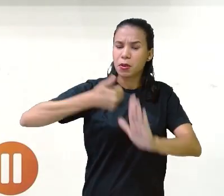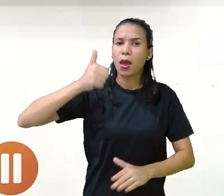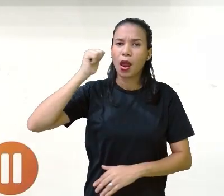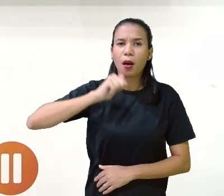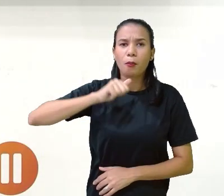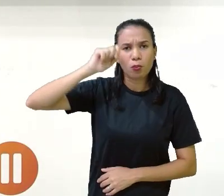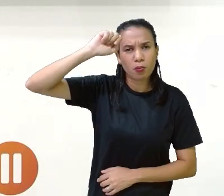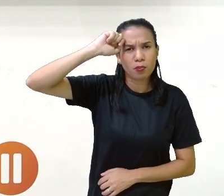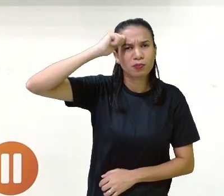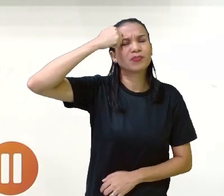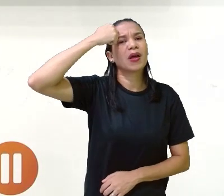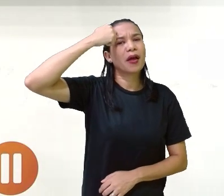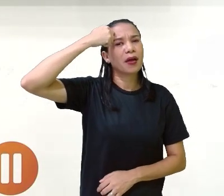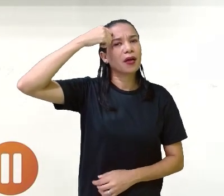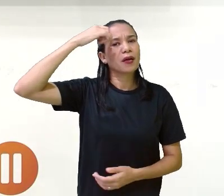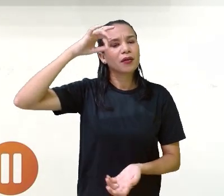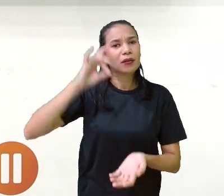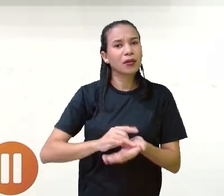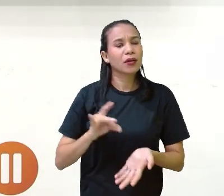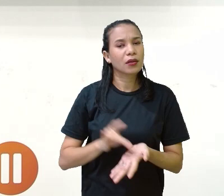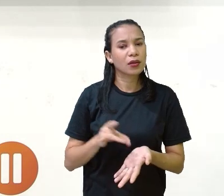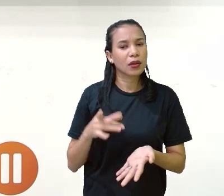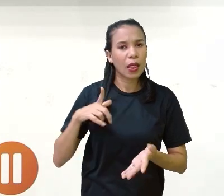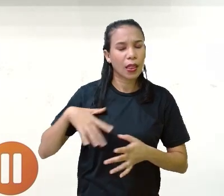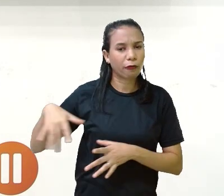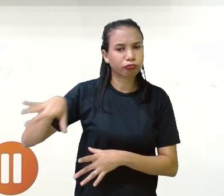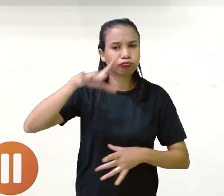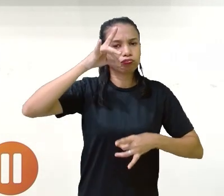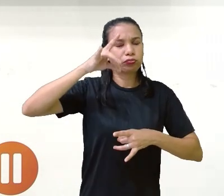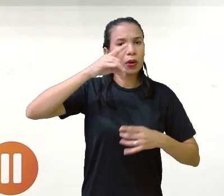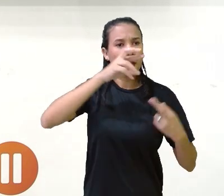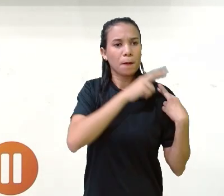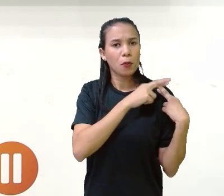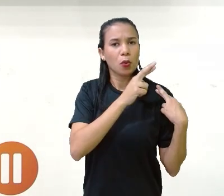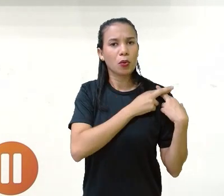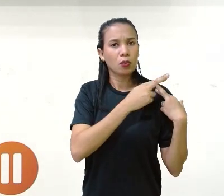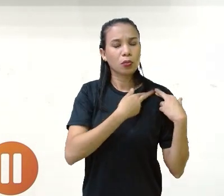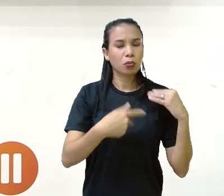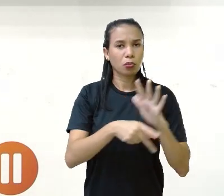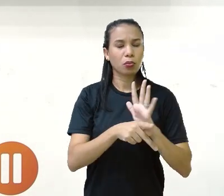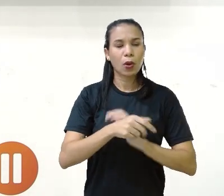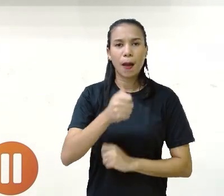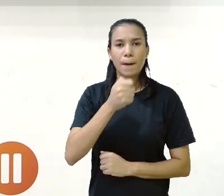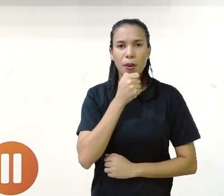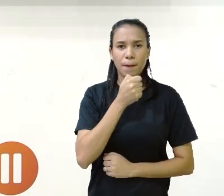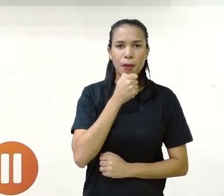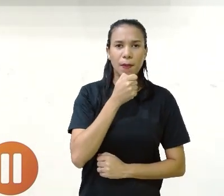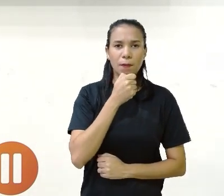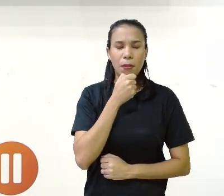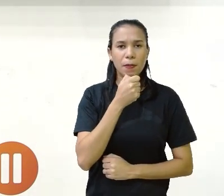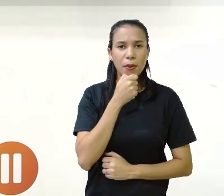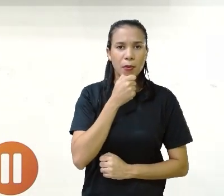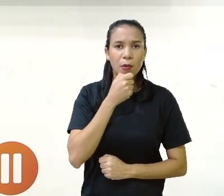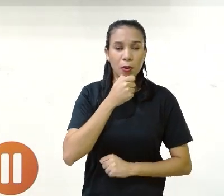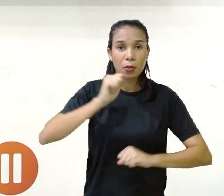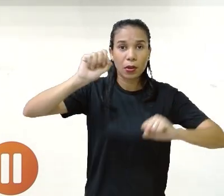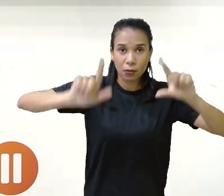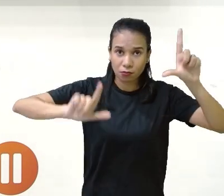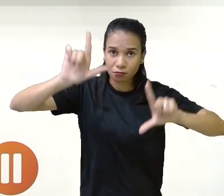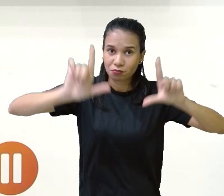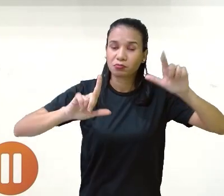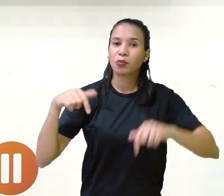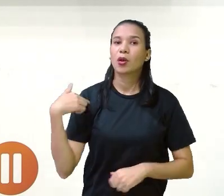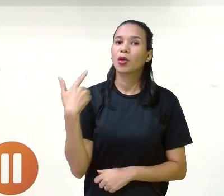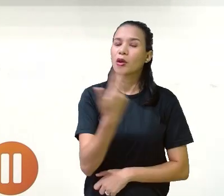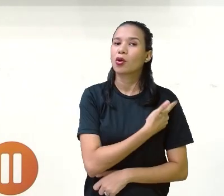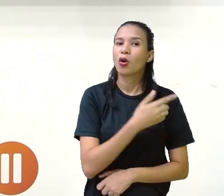mulher negra que assumiu de forma fixa um jornal, como a gente já conhece, né?